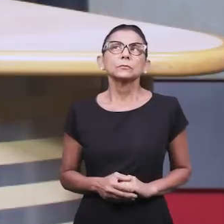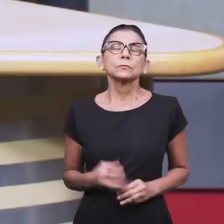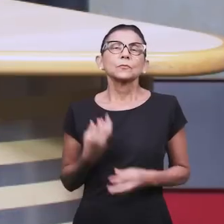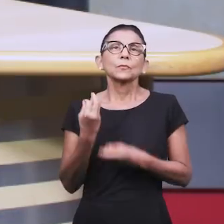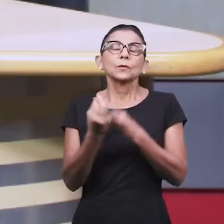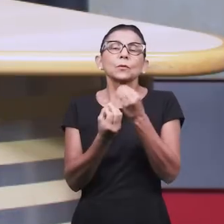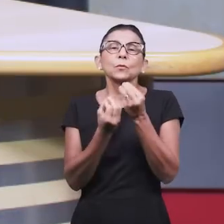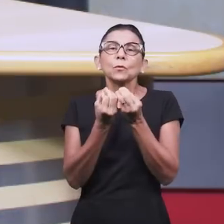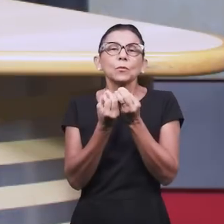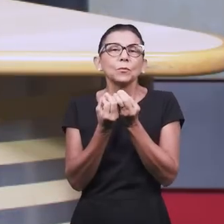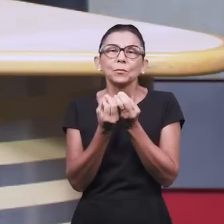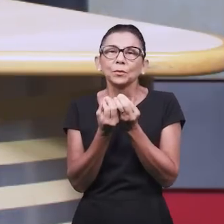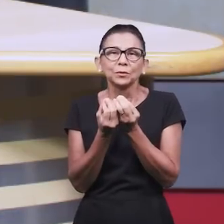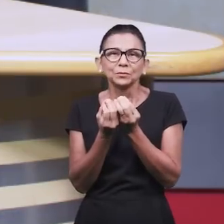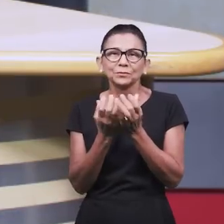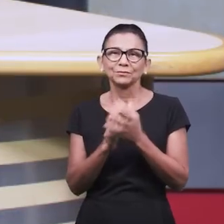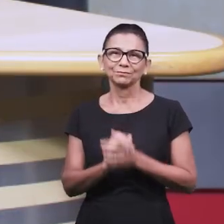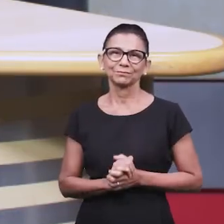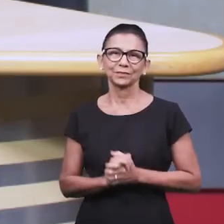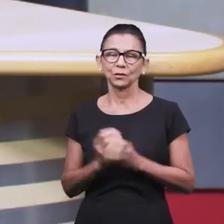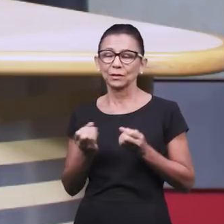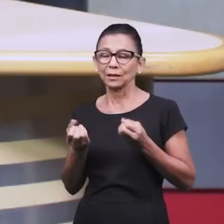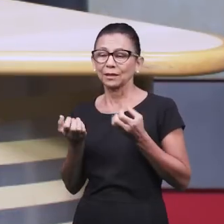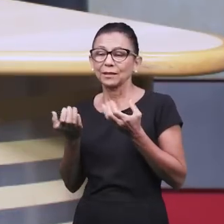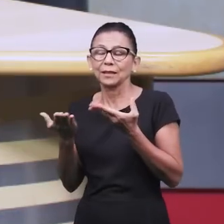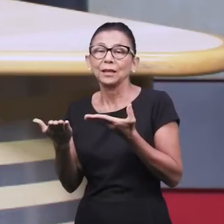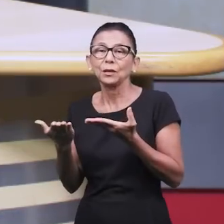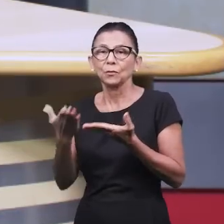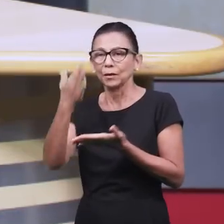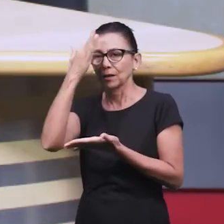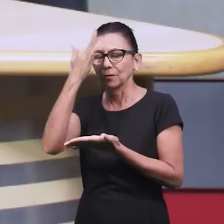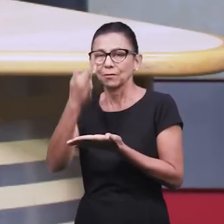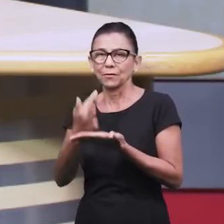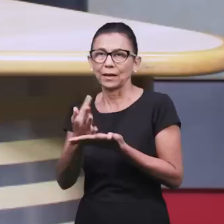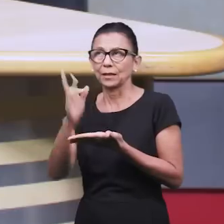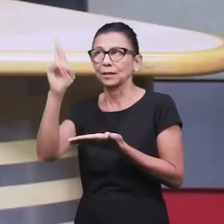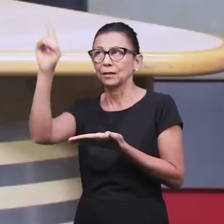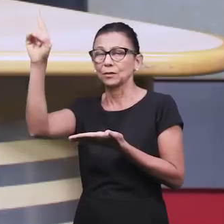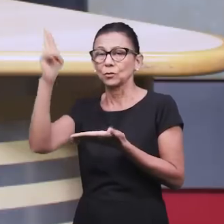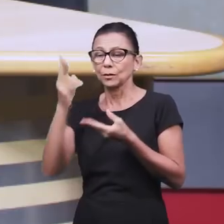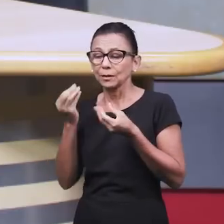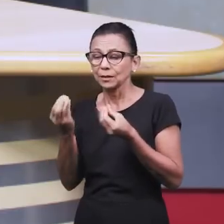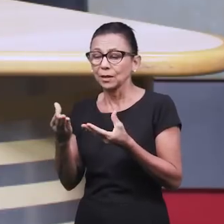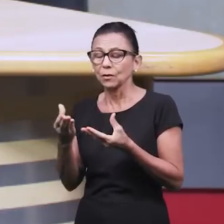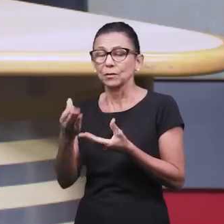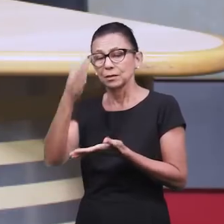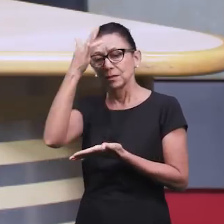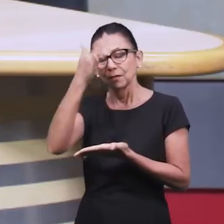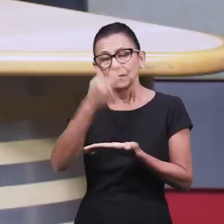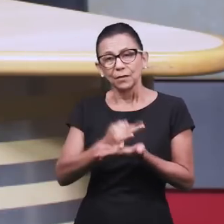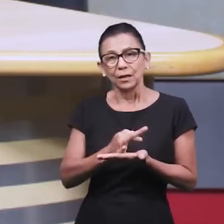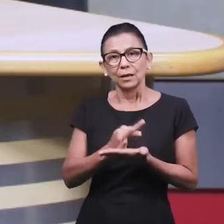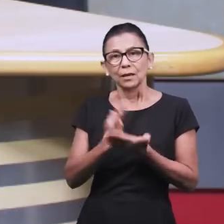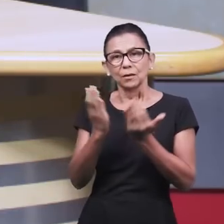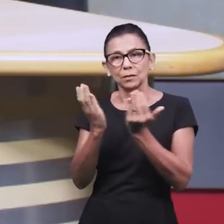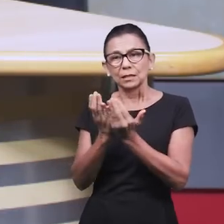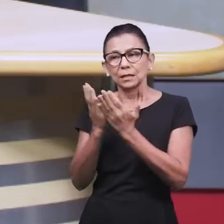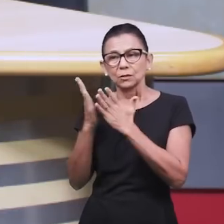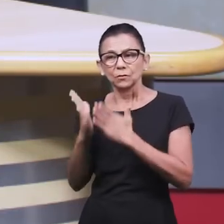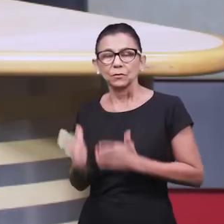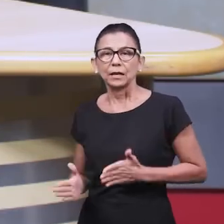De que forma essa fé foi dada aos santos? Pela operação do Espírito Santo. Então ele está exortando a igreja a